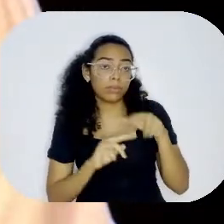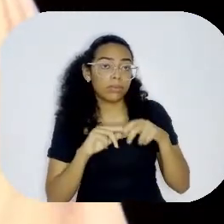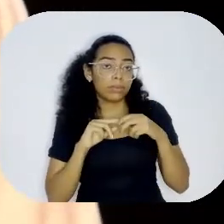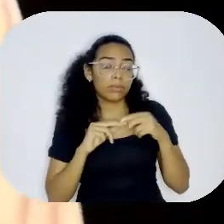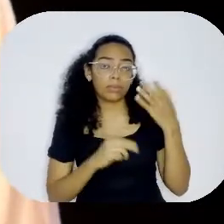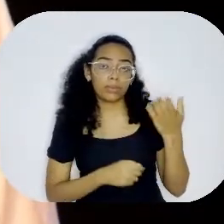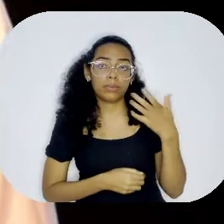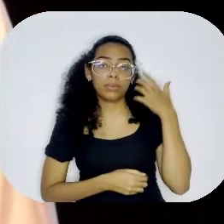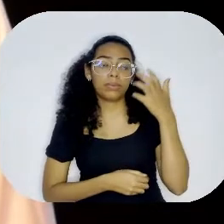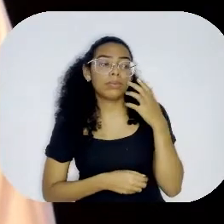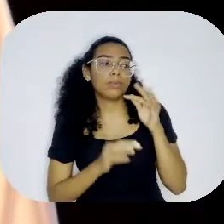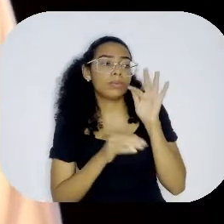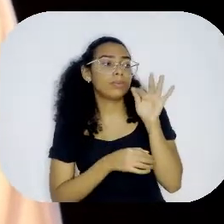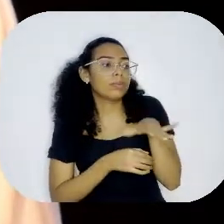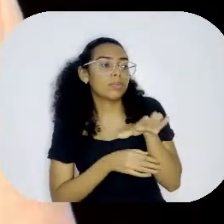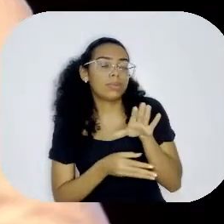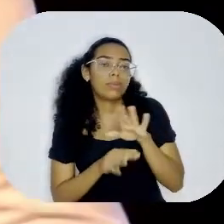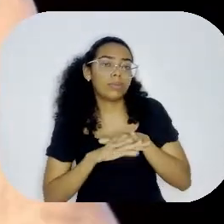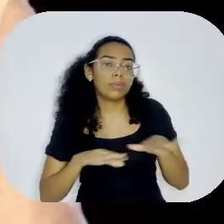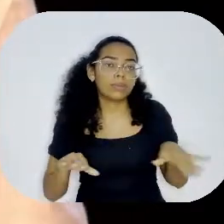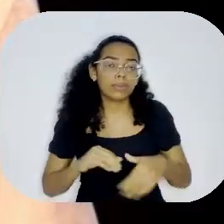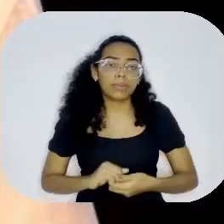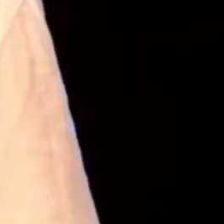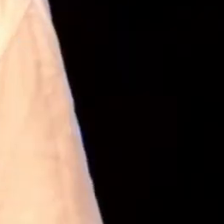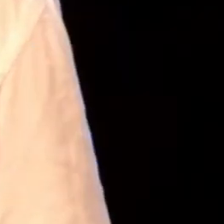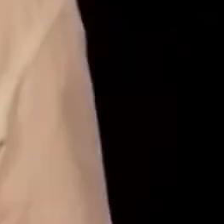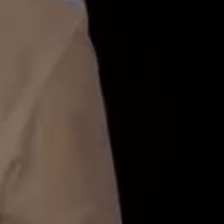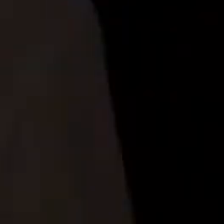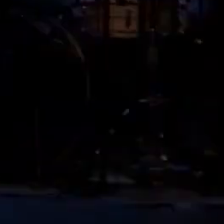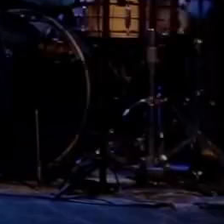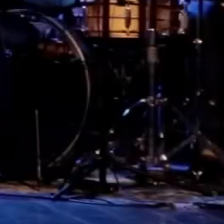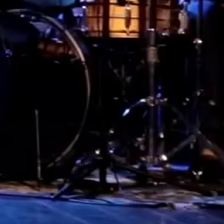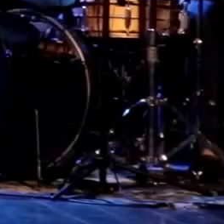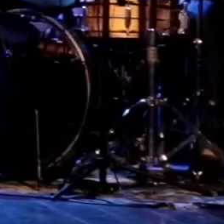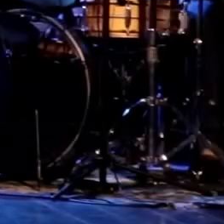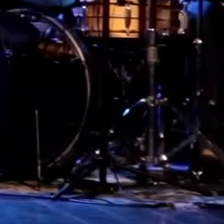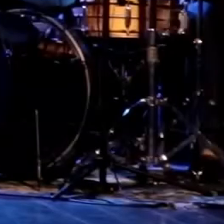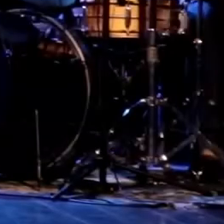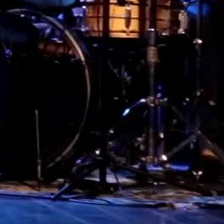E aí essa canção ficou assim, esse blues Céu de Fortaleza.